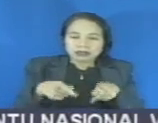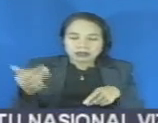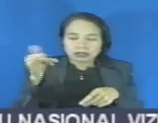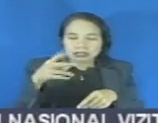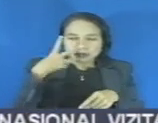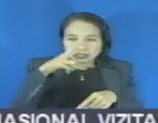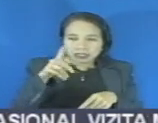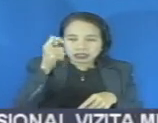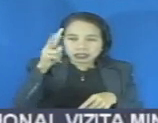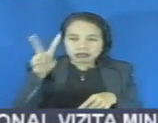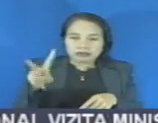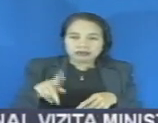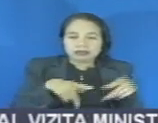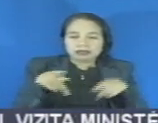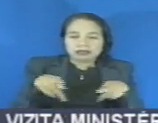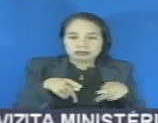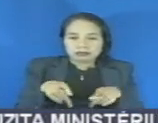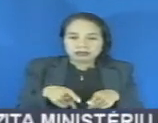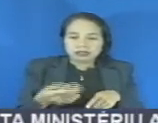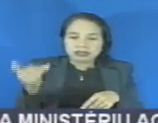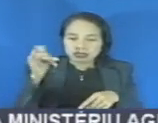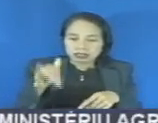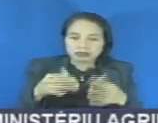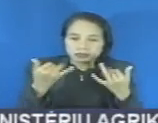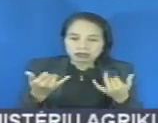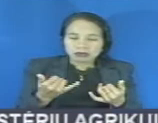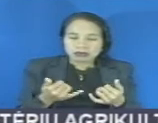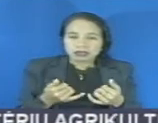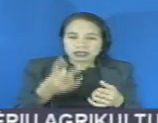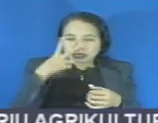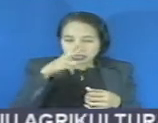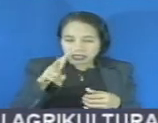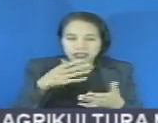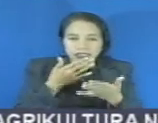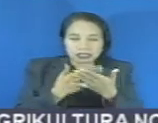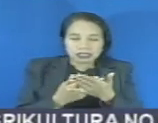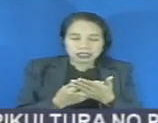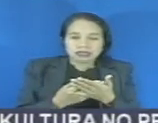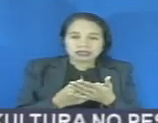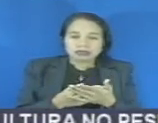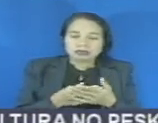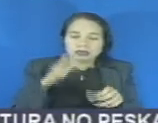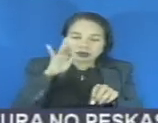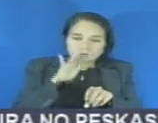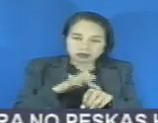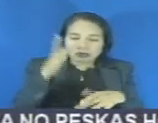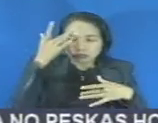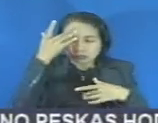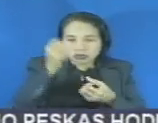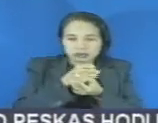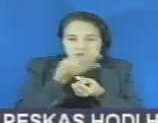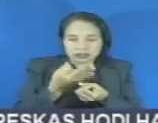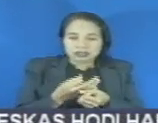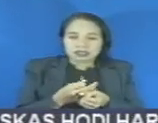barra que ela é áreas remotas e sira nem agora né ita tem ser controle sira e risco ba ia atukona covid né lilu